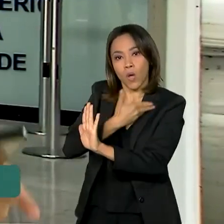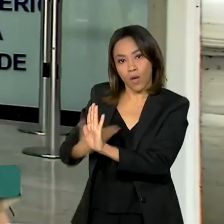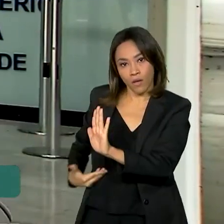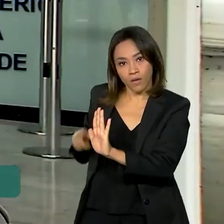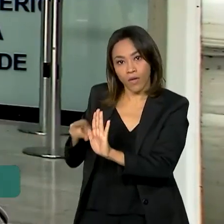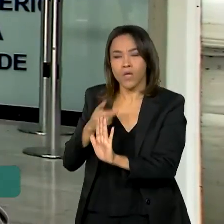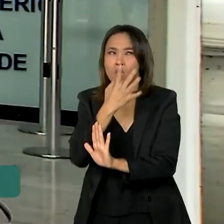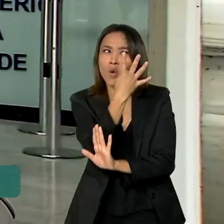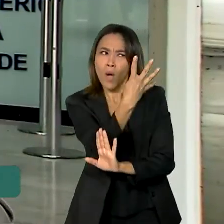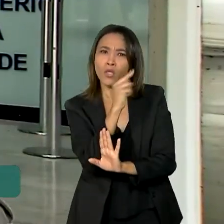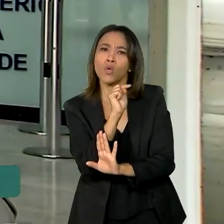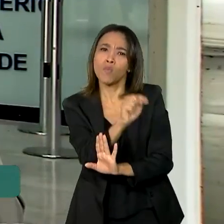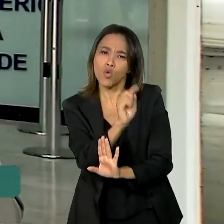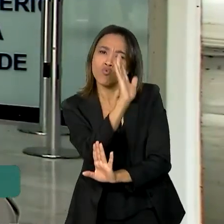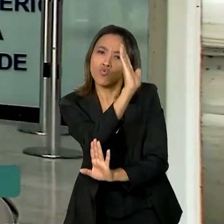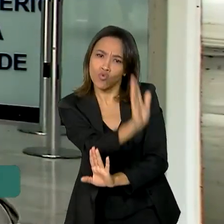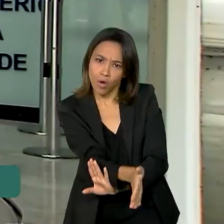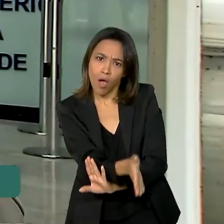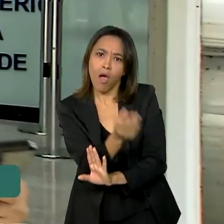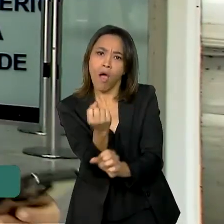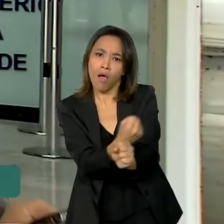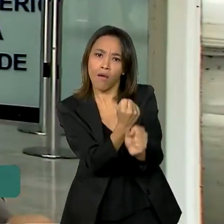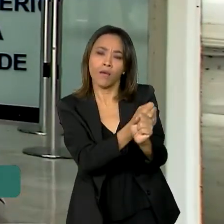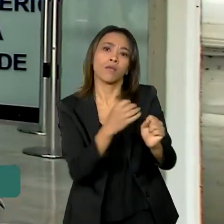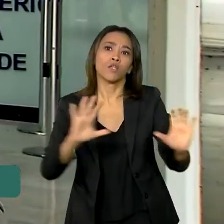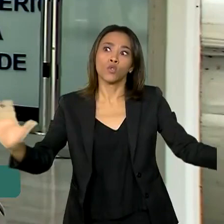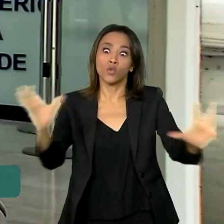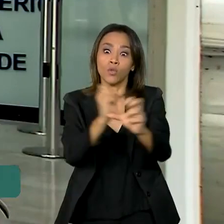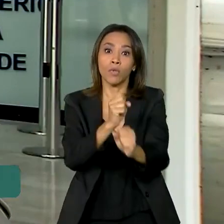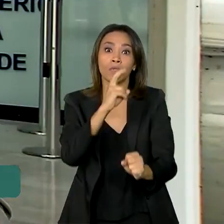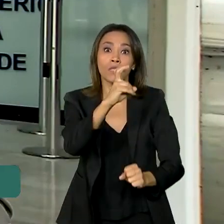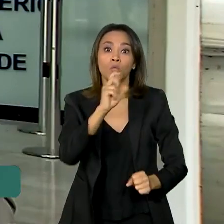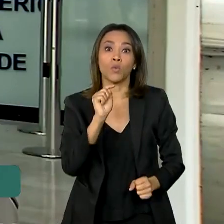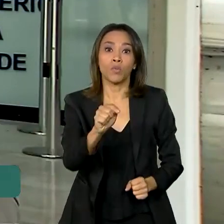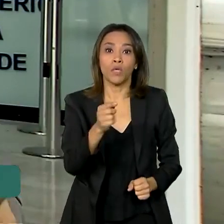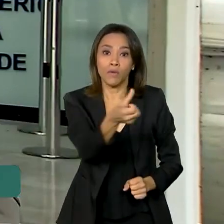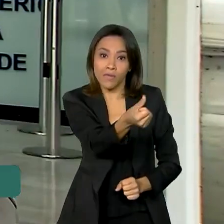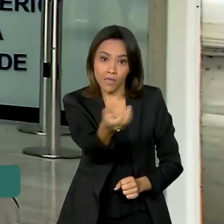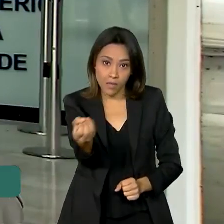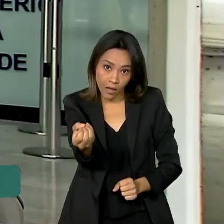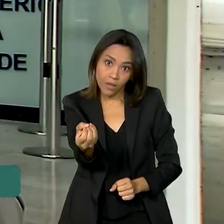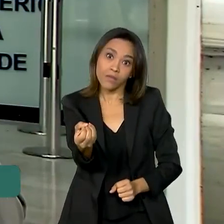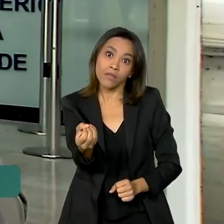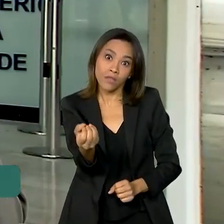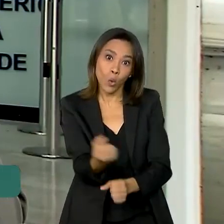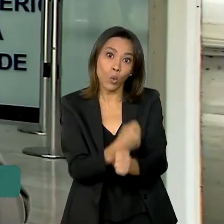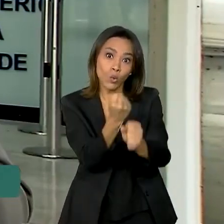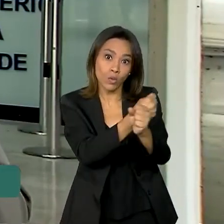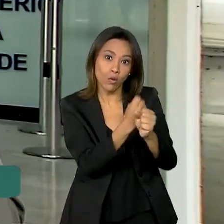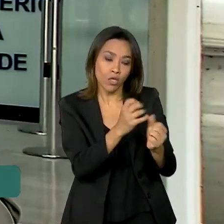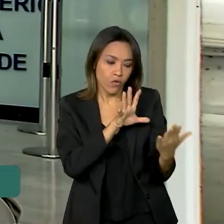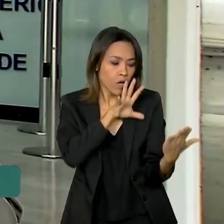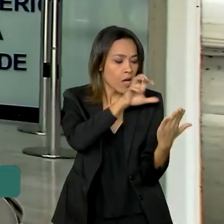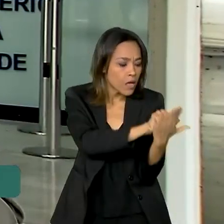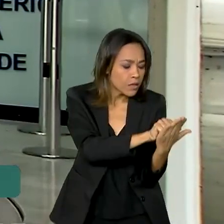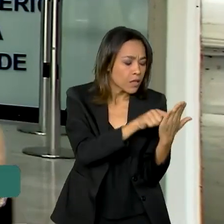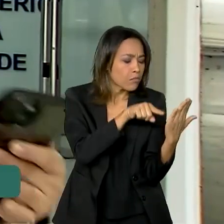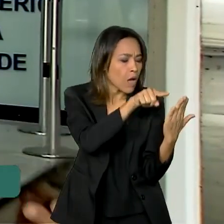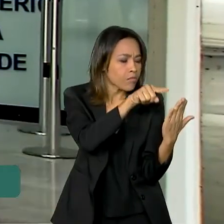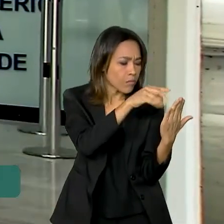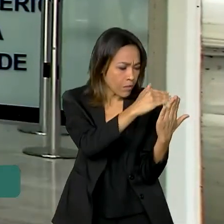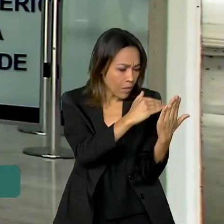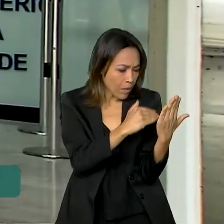obras foram incluídas. Ao todo, são 5.600 obras que foram auditadas, que foram observadas, que